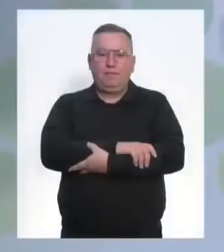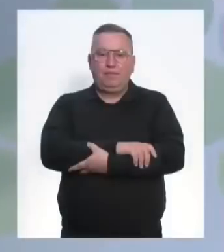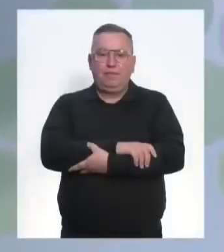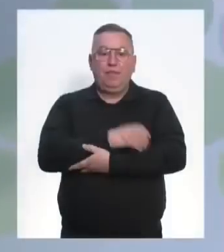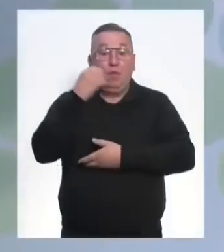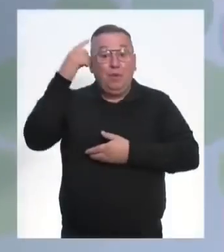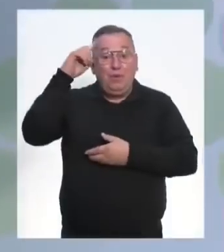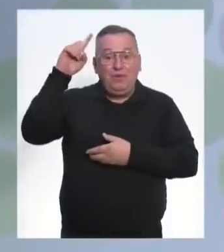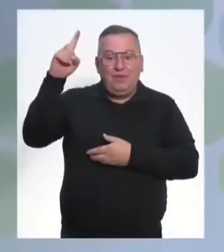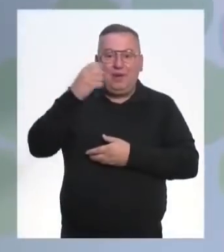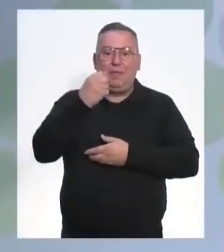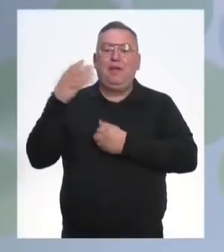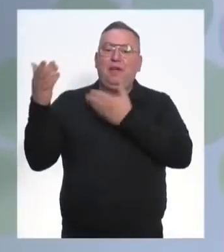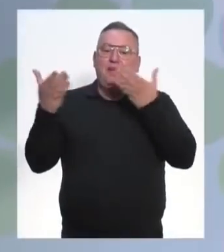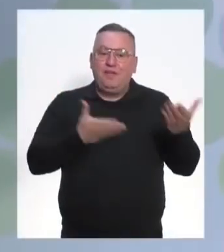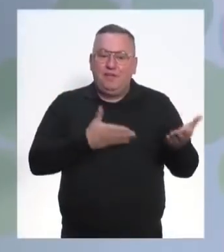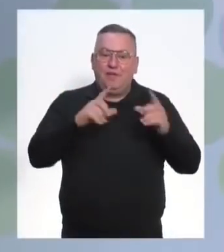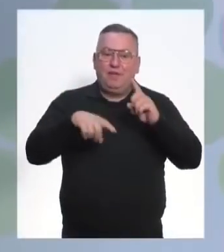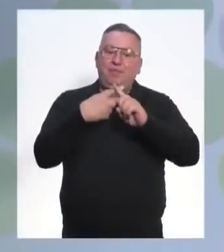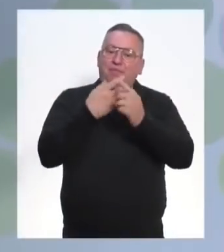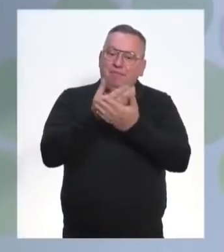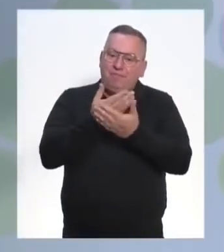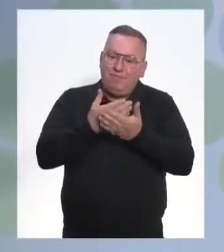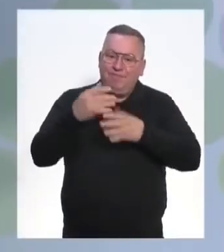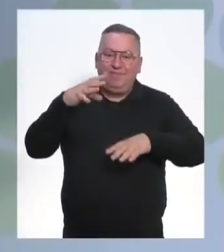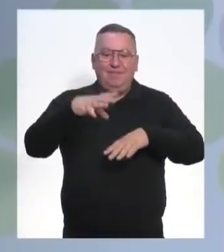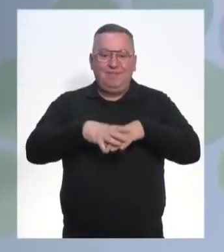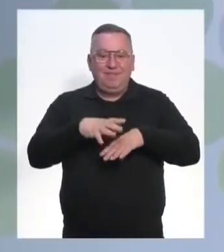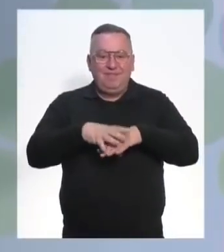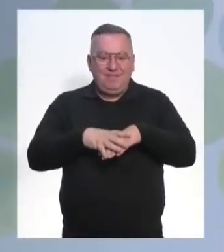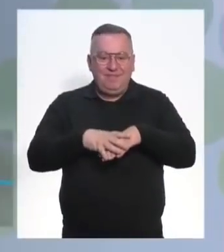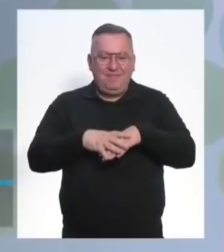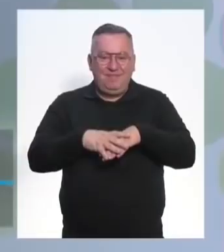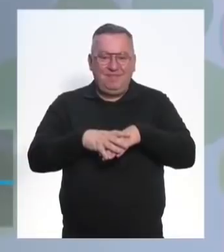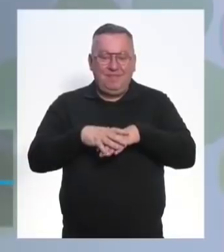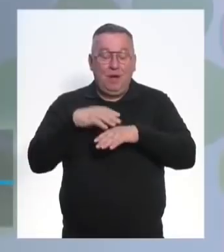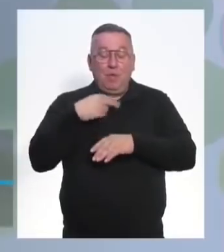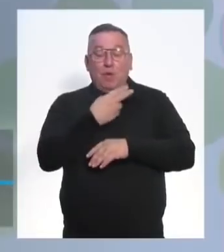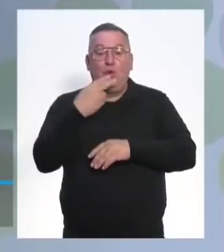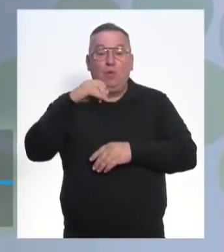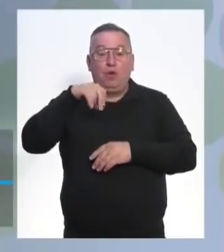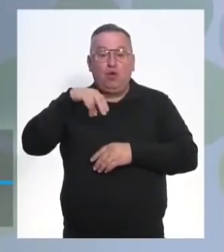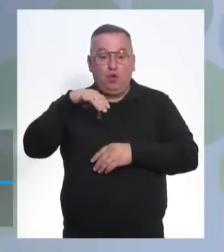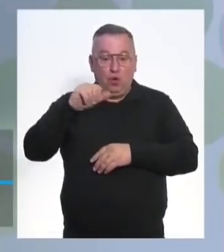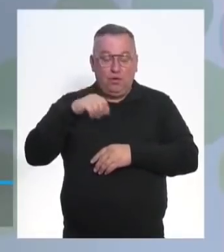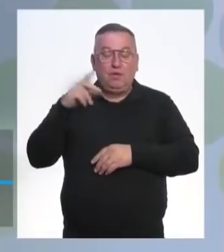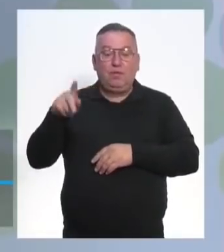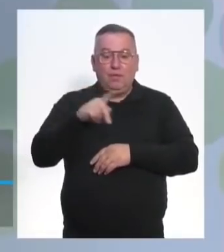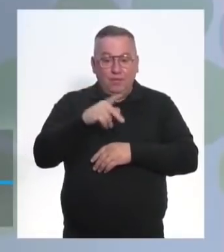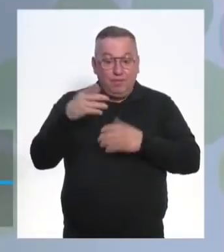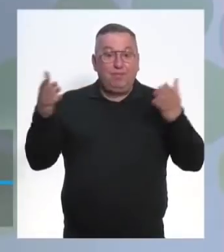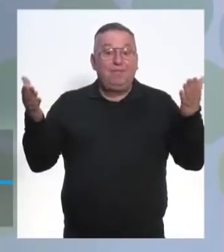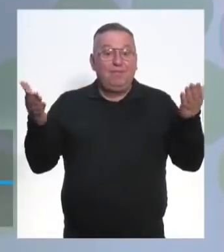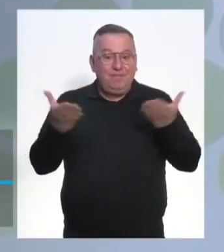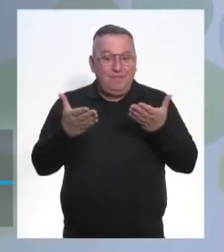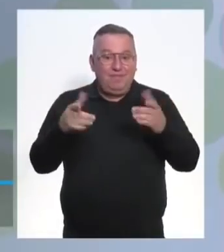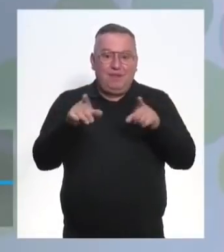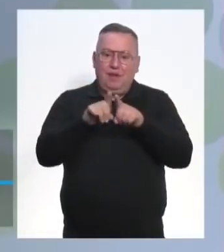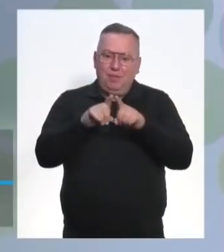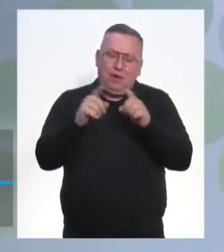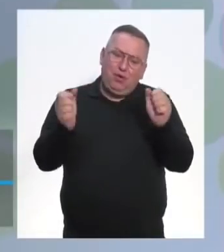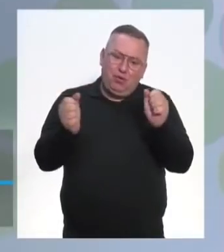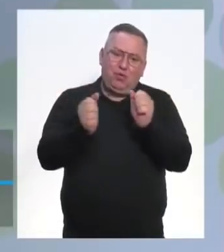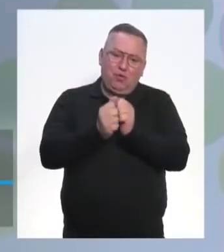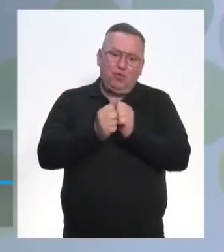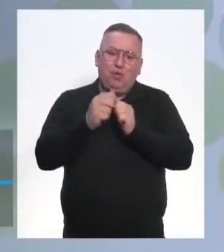Bom dia! Sejam todos bem-vindos para mais uma aula de matemática. Meu nome é Jonas, vou ser o professor de vocês aqui hoje. E, claro, a